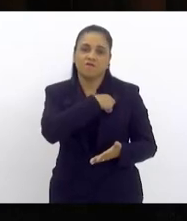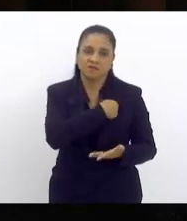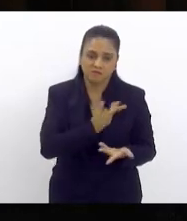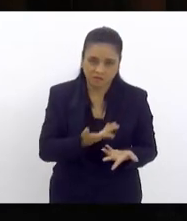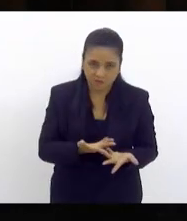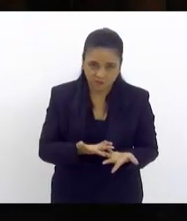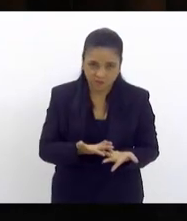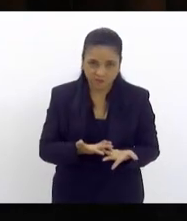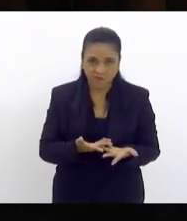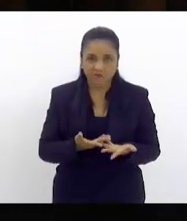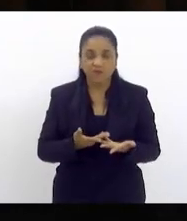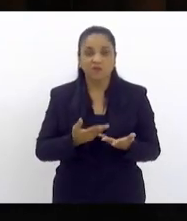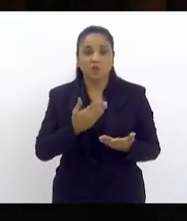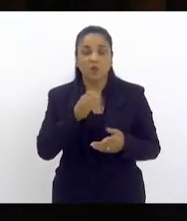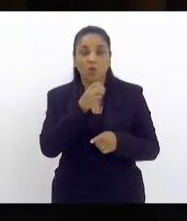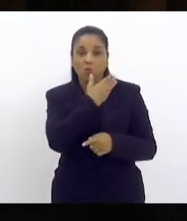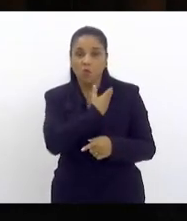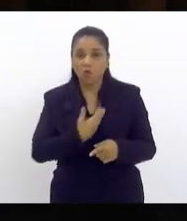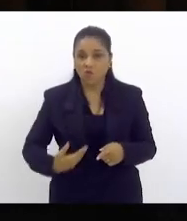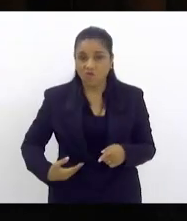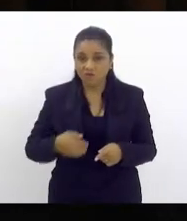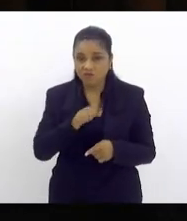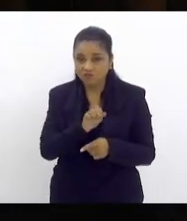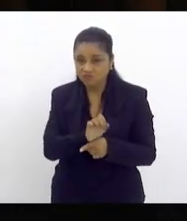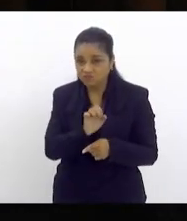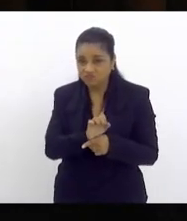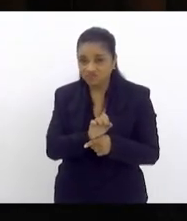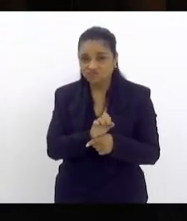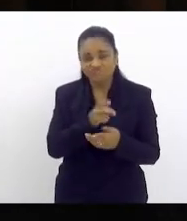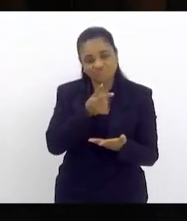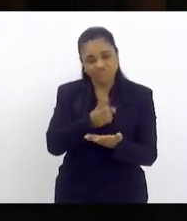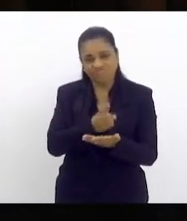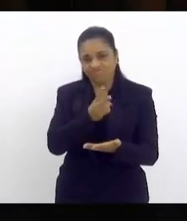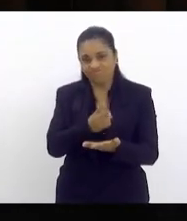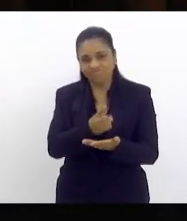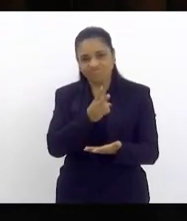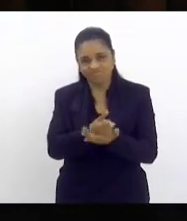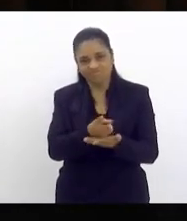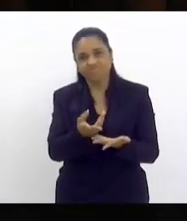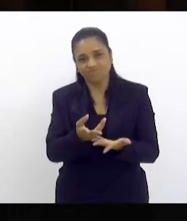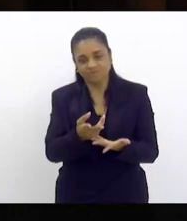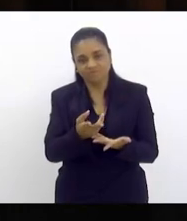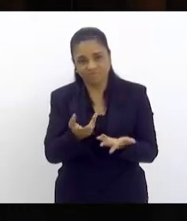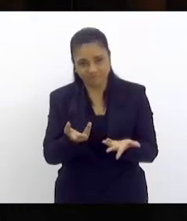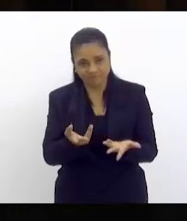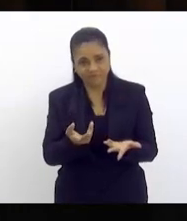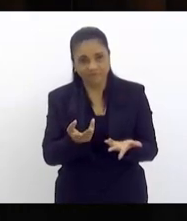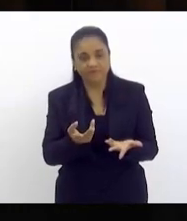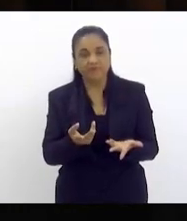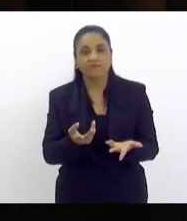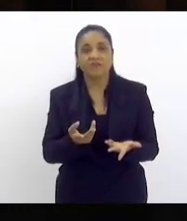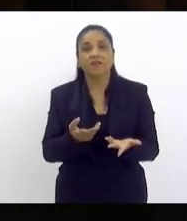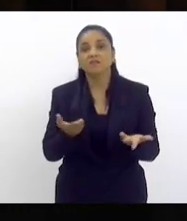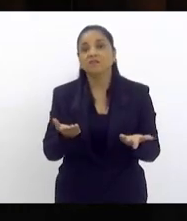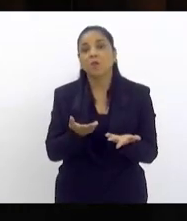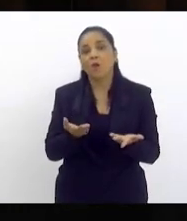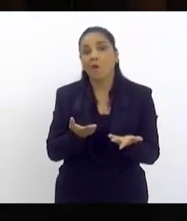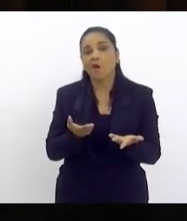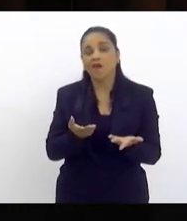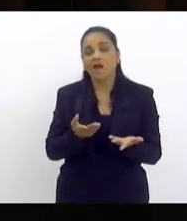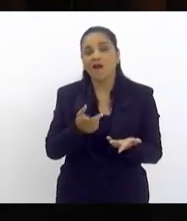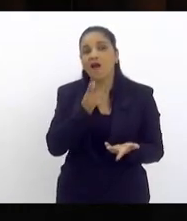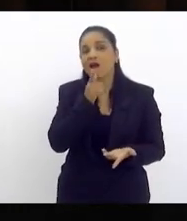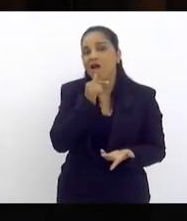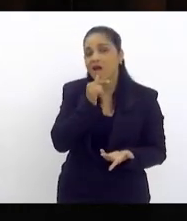o governo do estado está bebendo da sua própria água envenenada. E aí, por que fazer uma alusão à água?